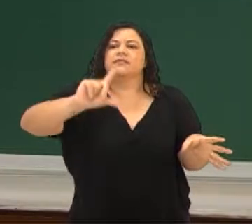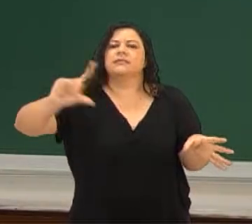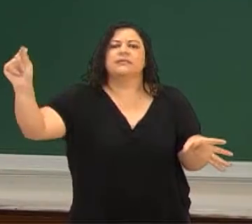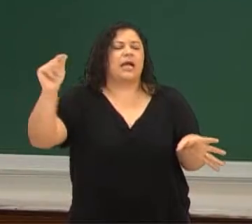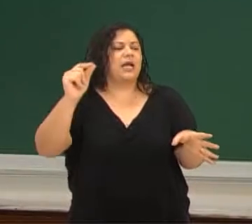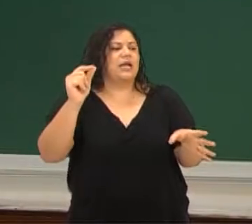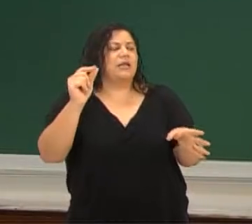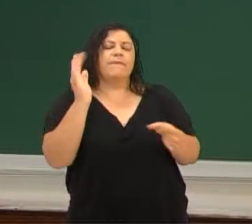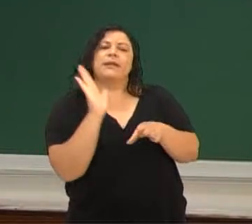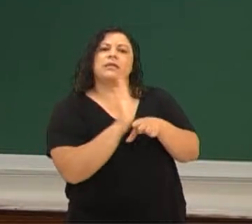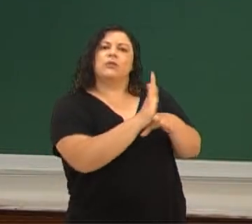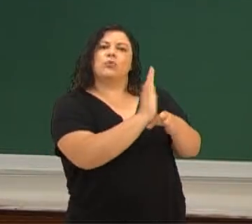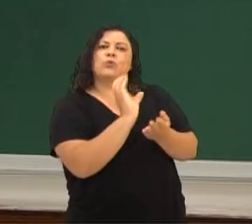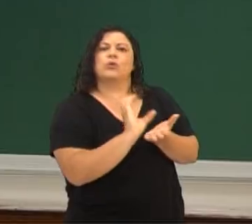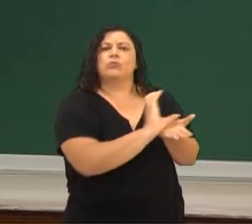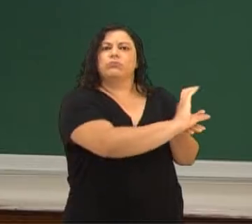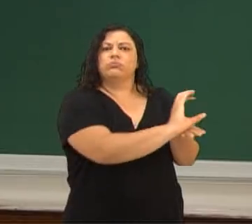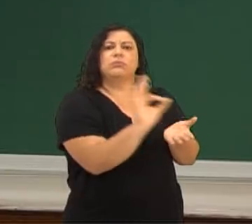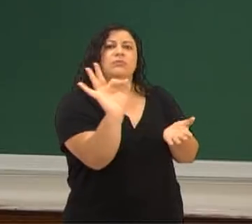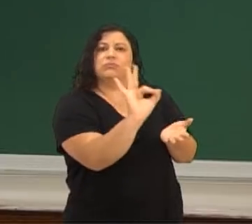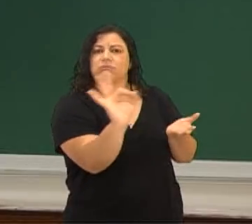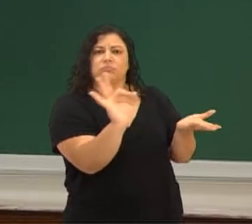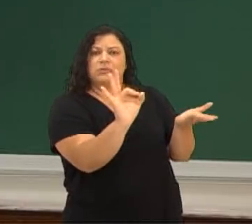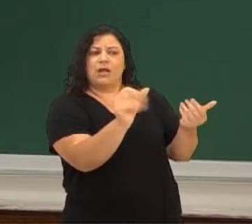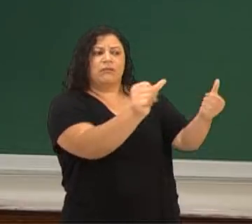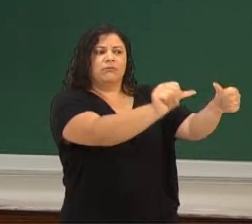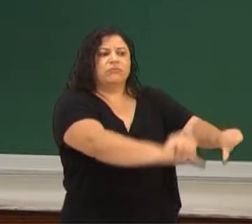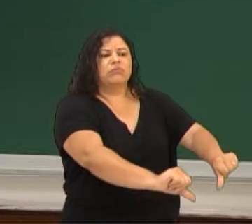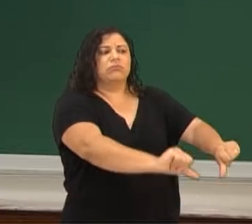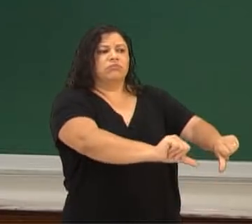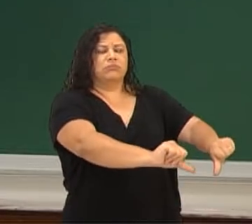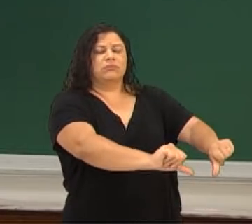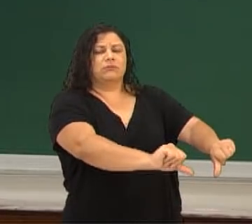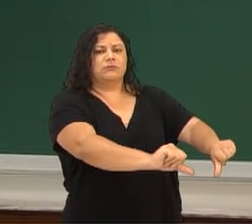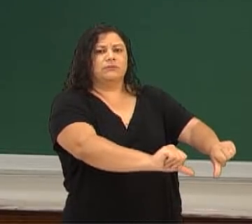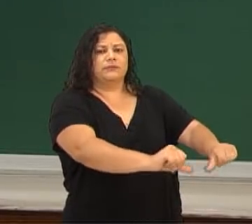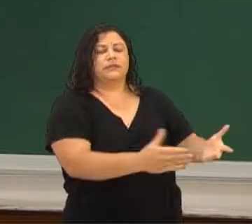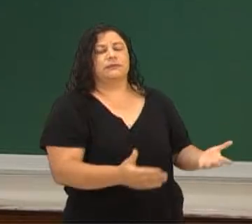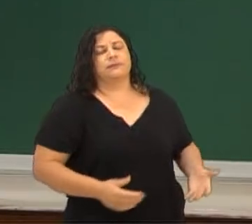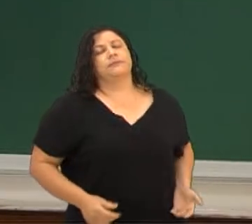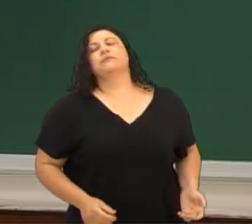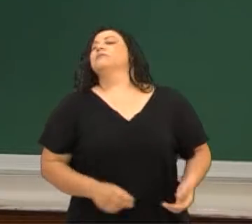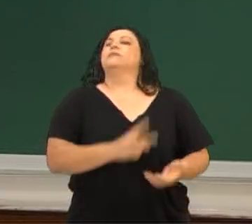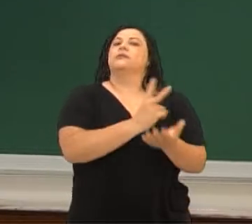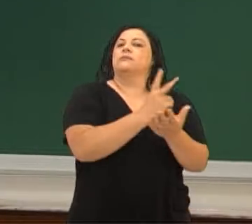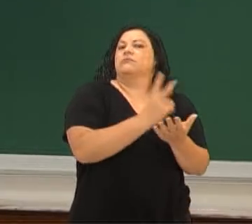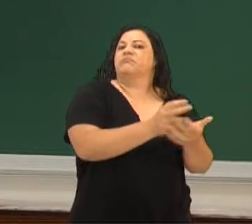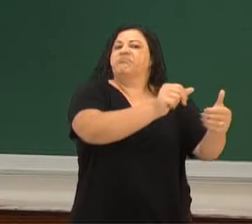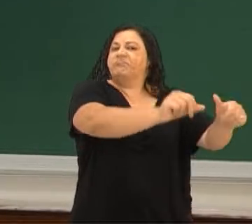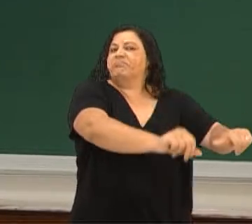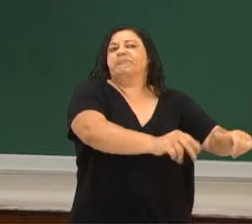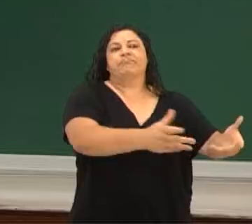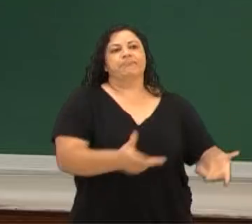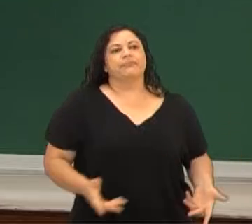a infraestrutura necessária para que esses povos possam caminhar sozinhos, né, em busca de um crescimento.